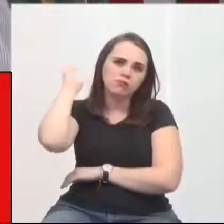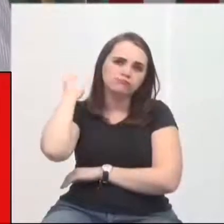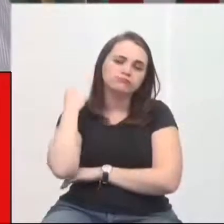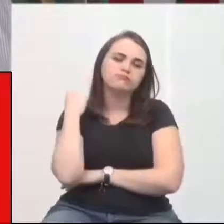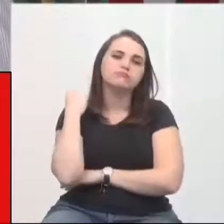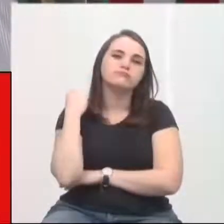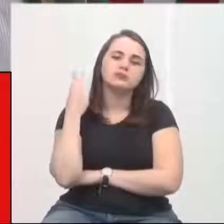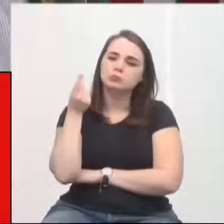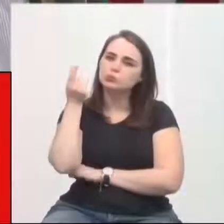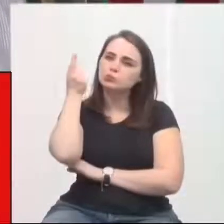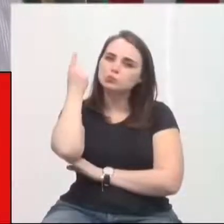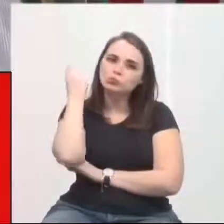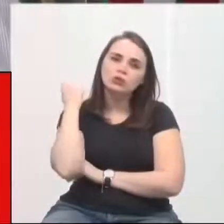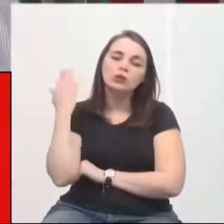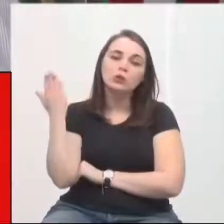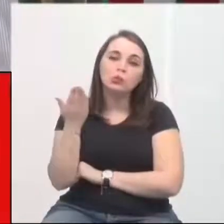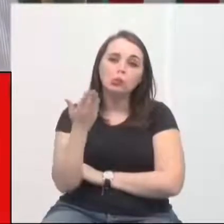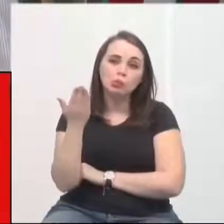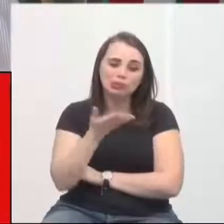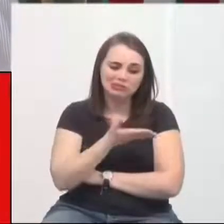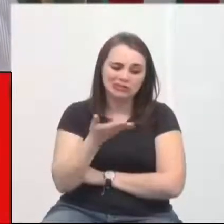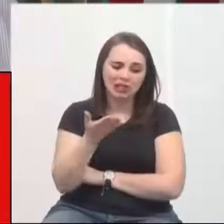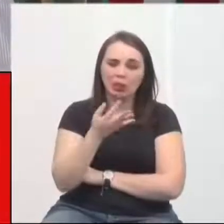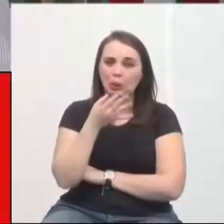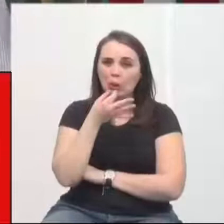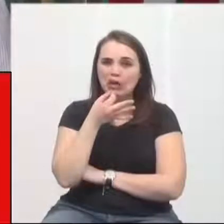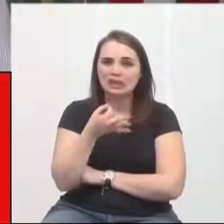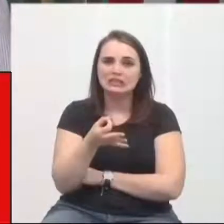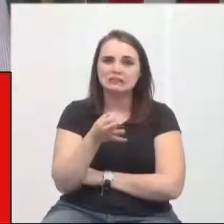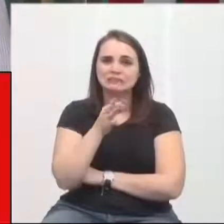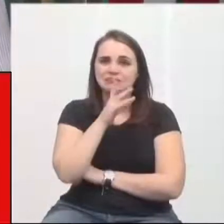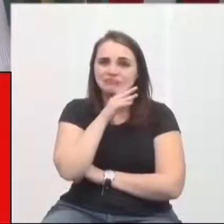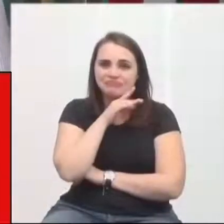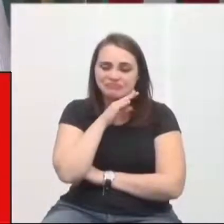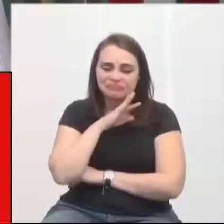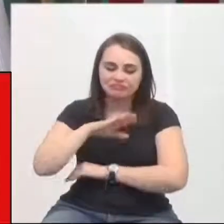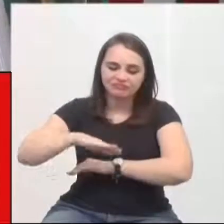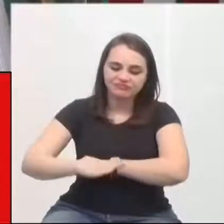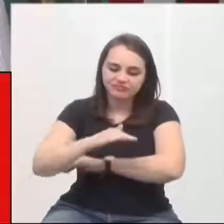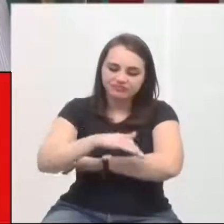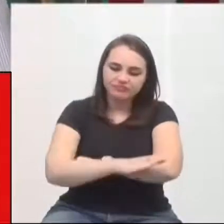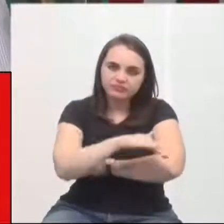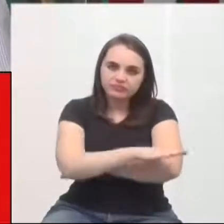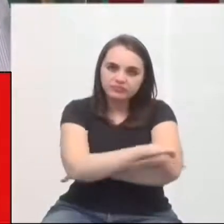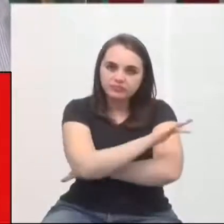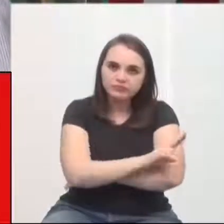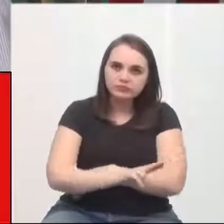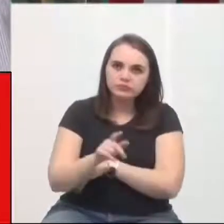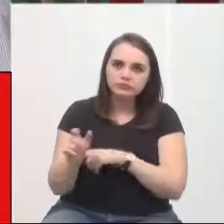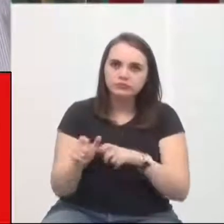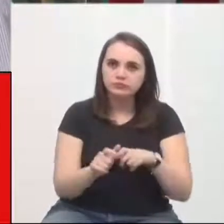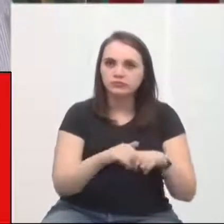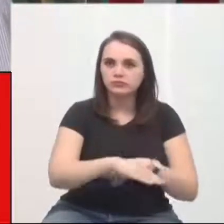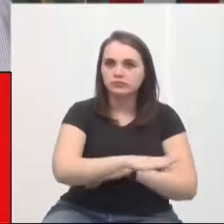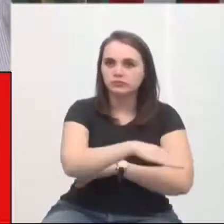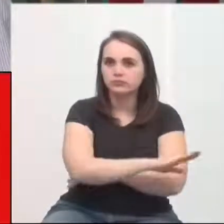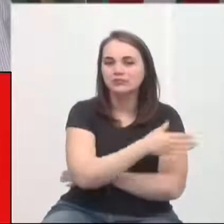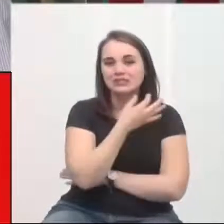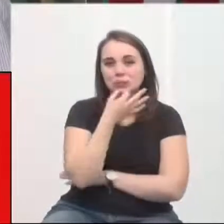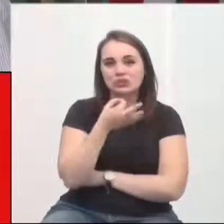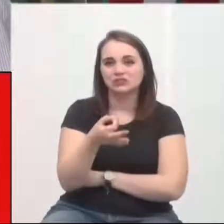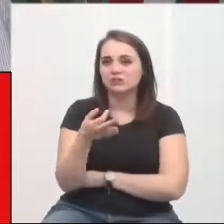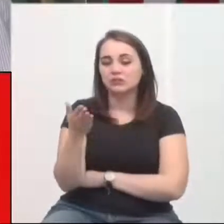faz muitos anos e hoje ela está toda deteriorada, aquela pavimentação que foi feita com lajotas, e hoje